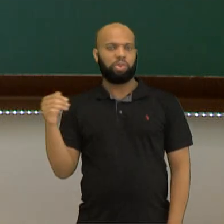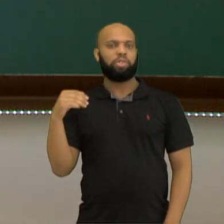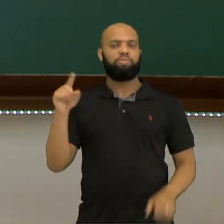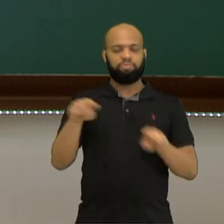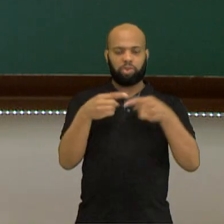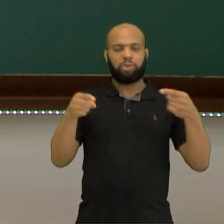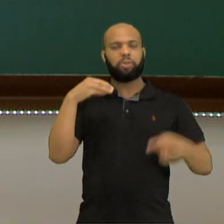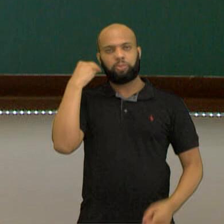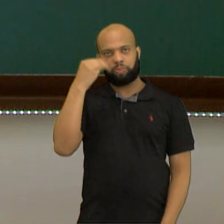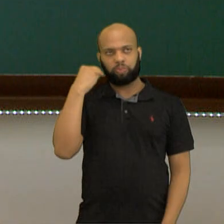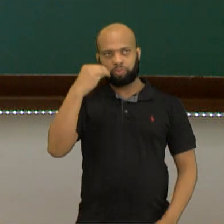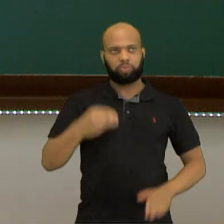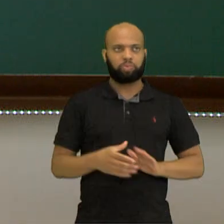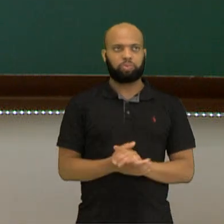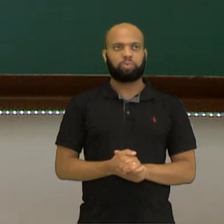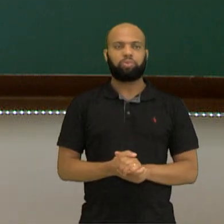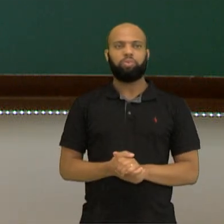experimental.